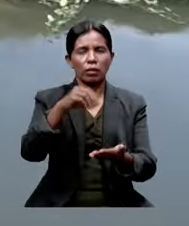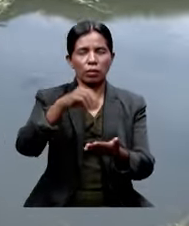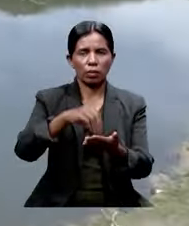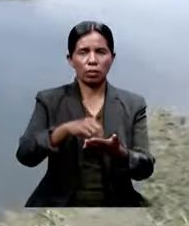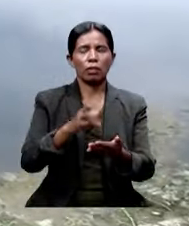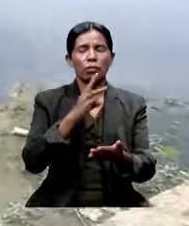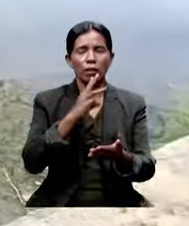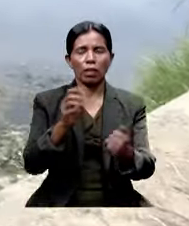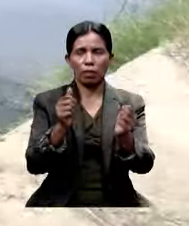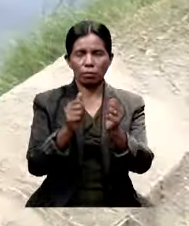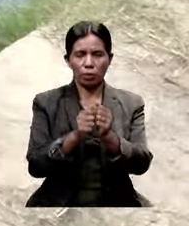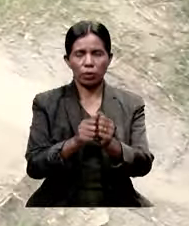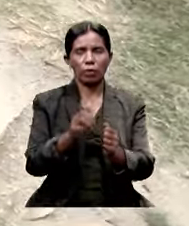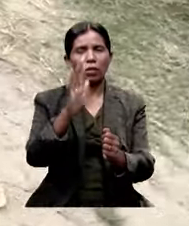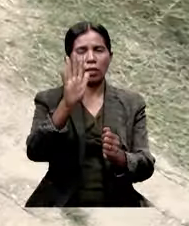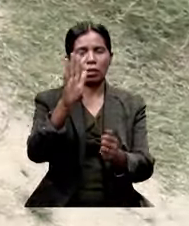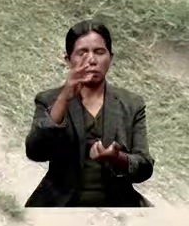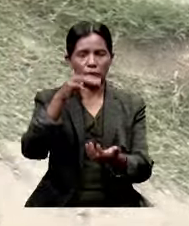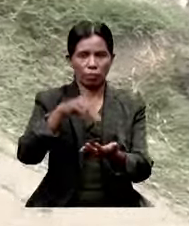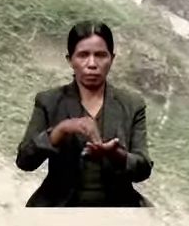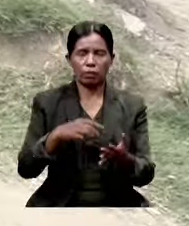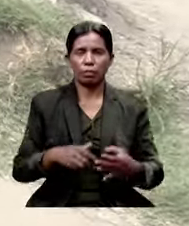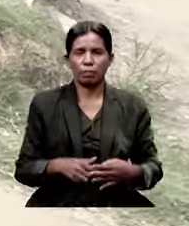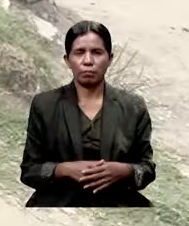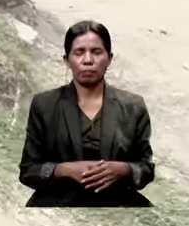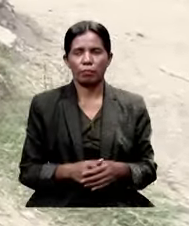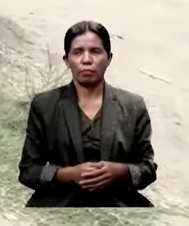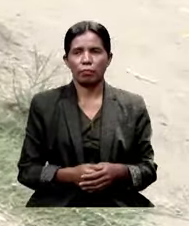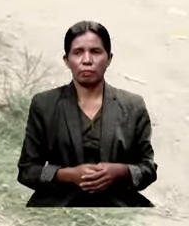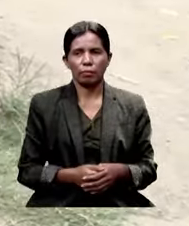beha mutuk besik tokon lima. Felícia Fonseca, Benvinda Ximenes, Gemen.